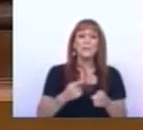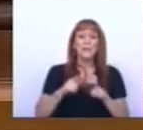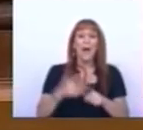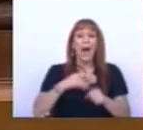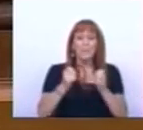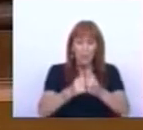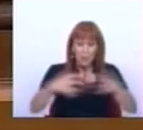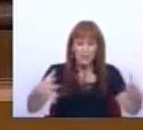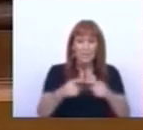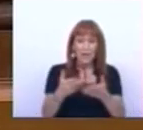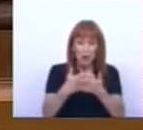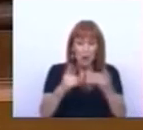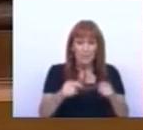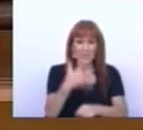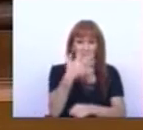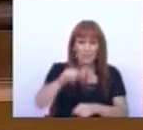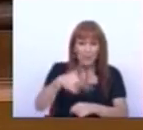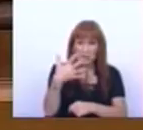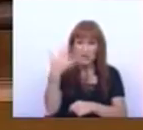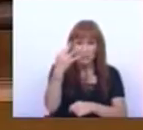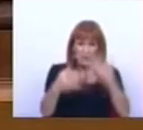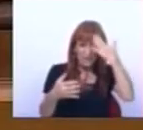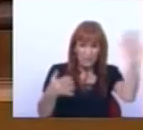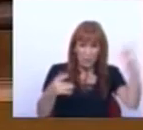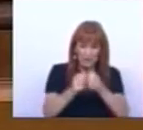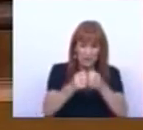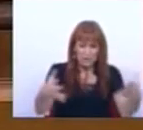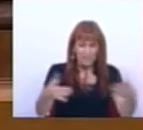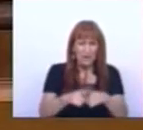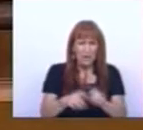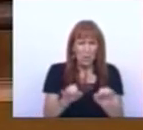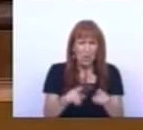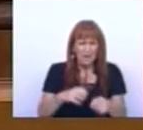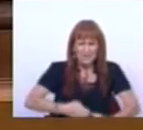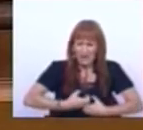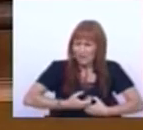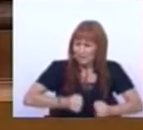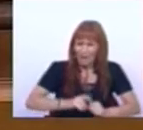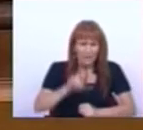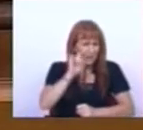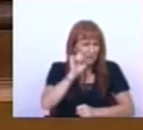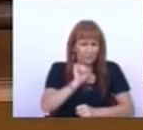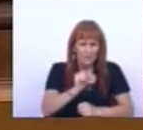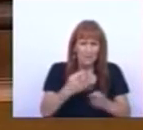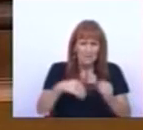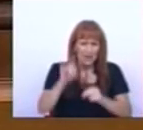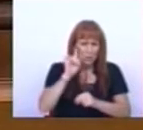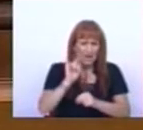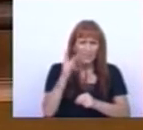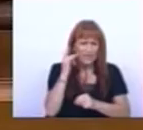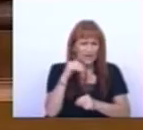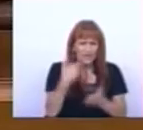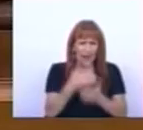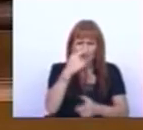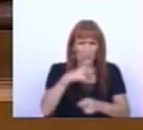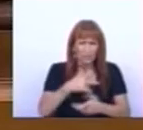um crescimento da economia de 5,5%, esse crescimento não se faça sentir na garantia de mais qualidade de vida